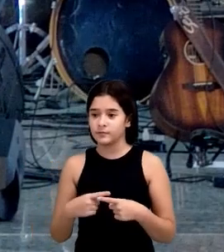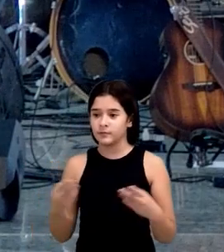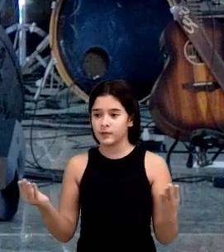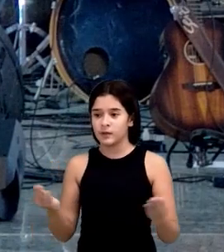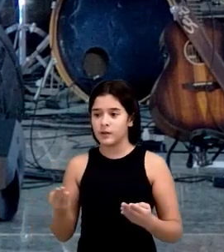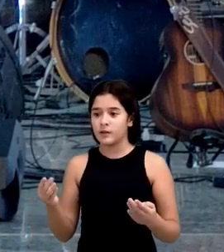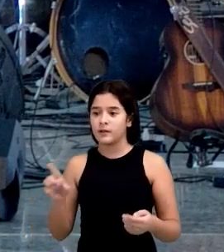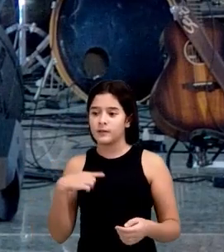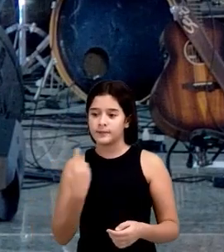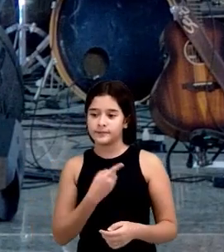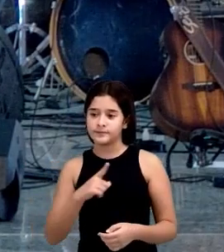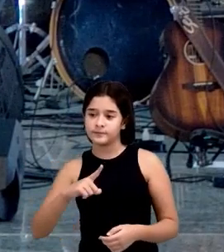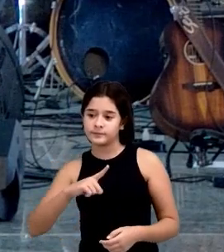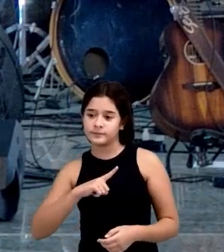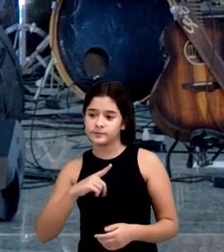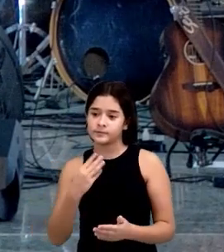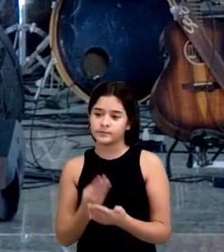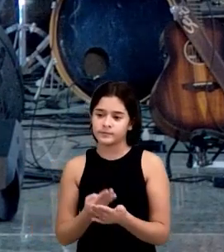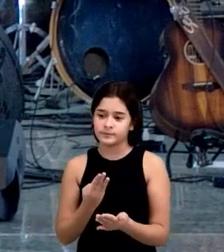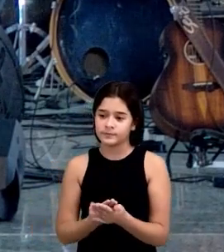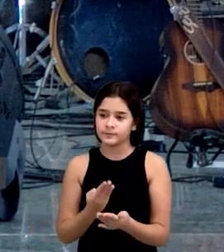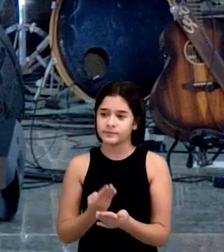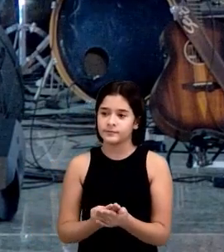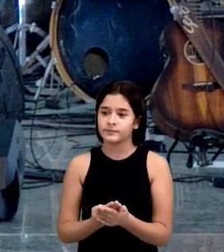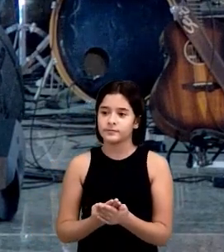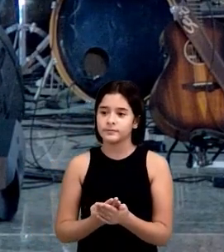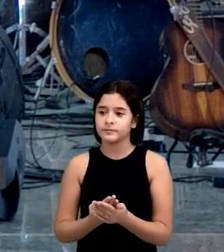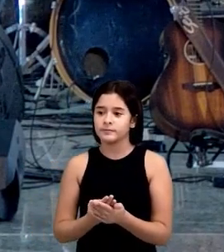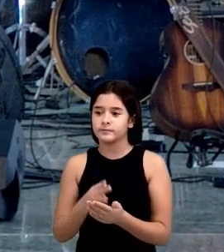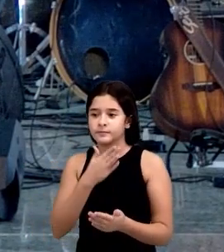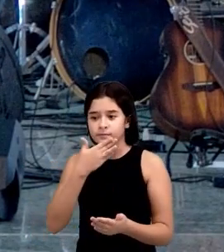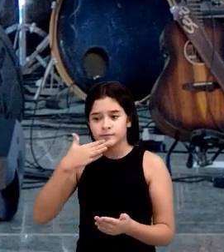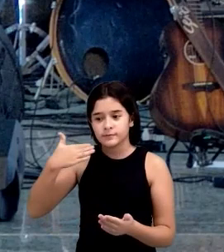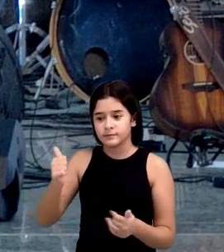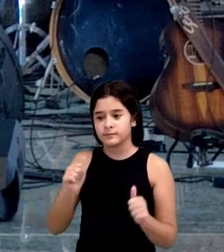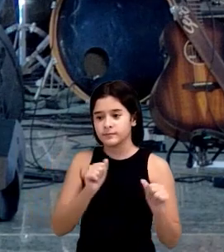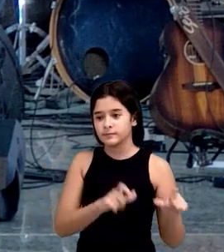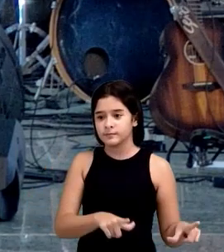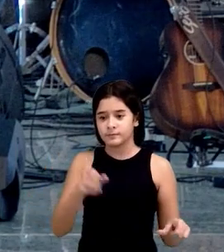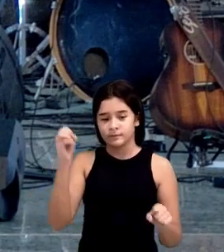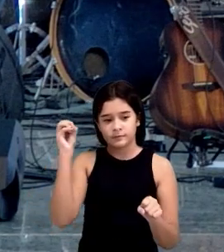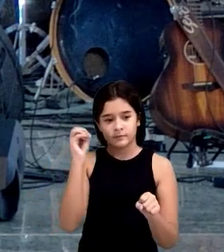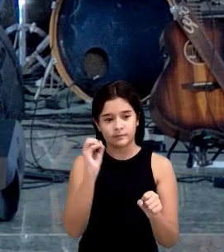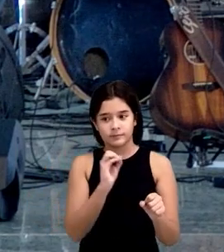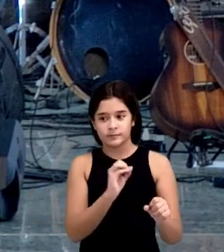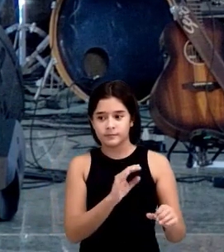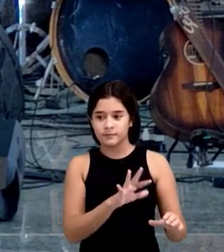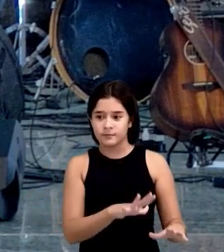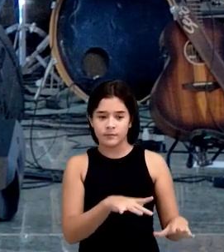mais alto, para que pudesse iluminar o máximo possível do ambiente.